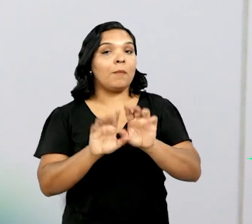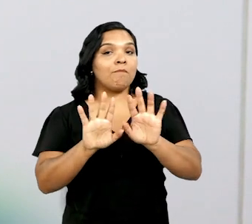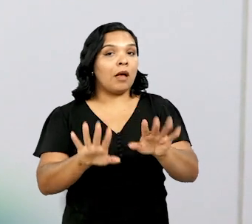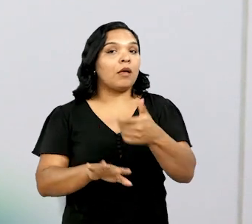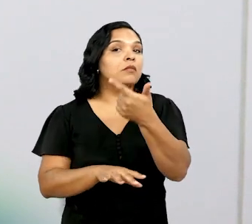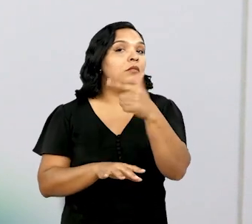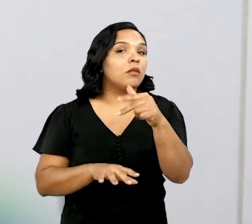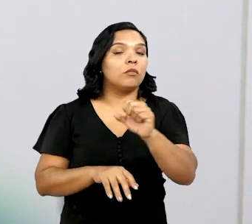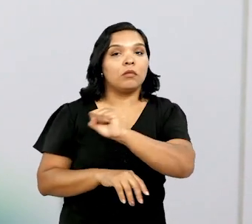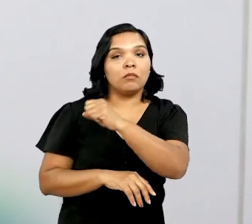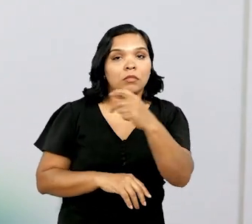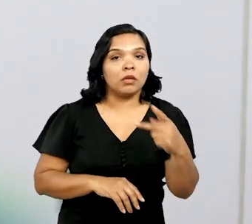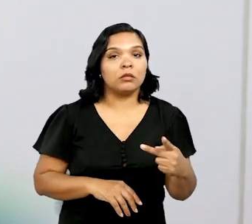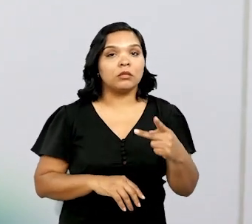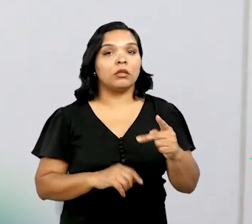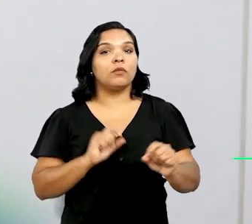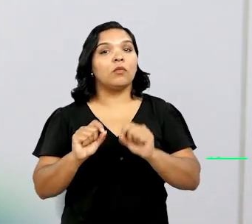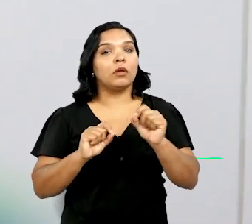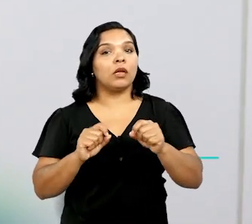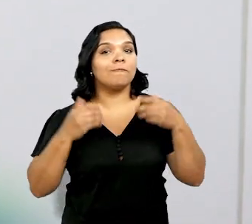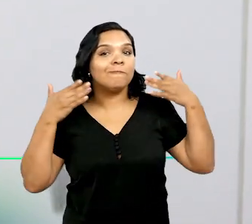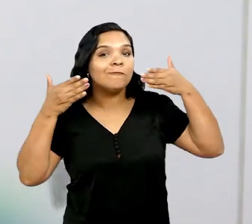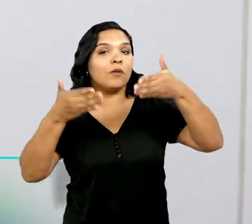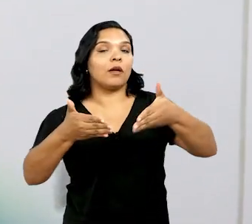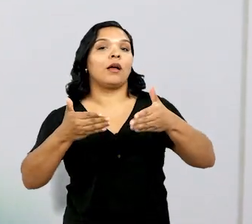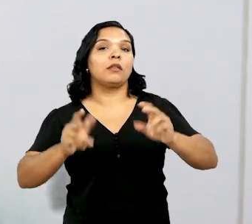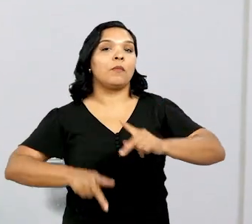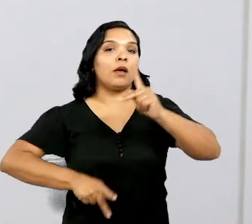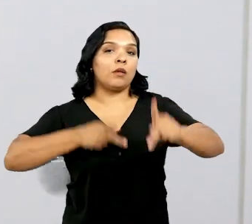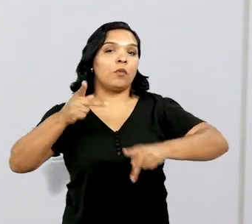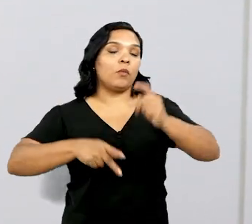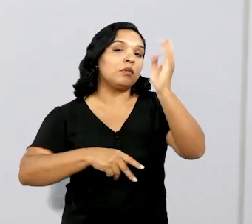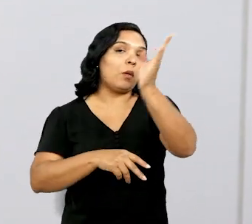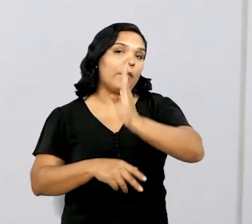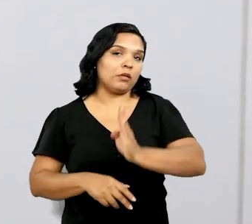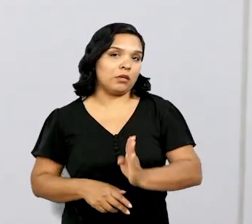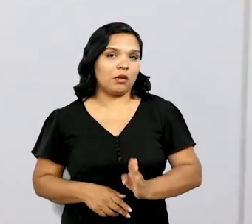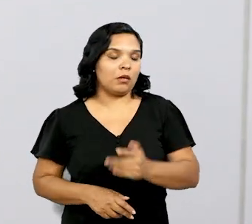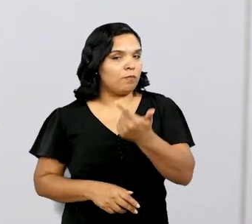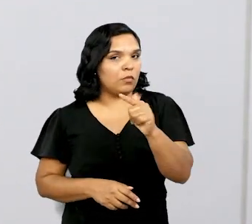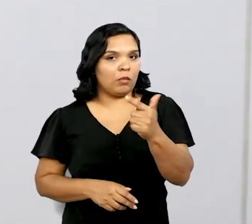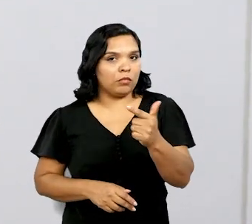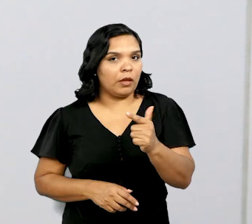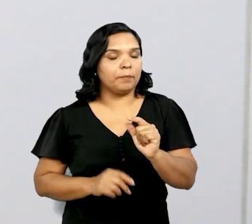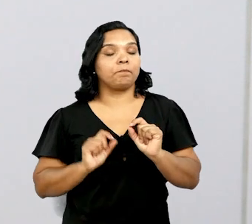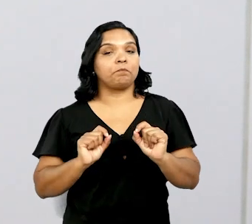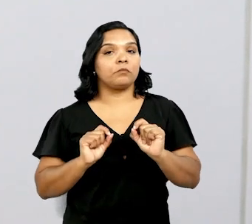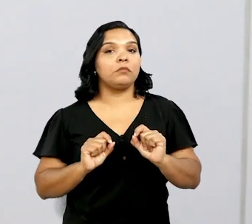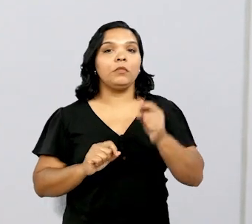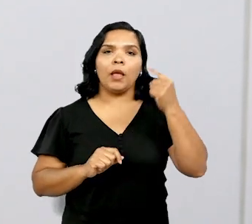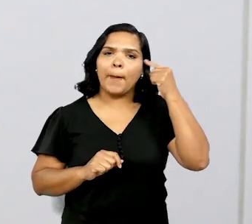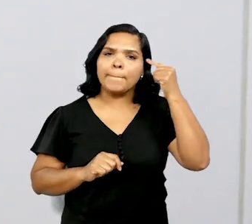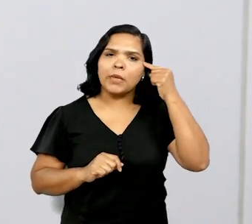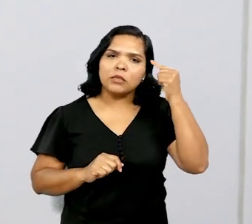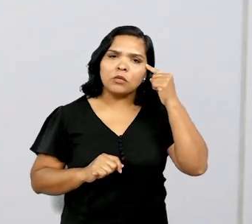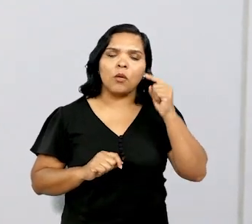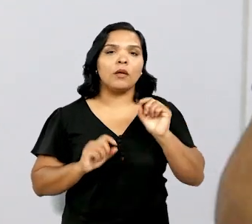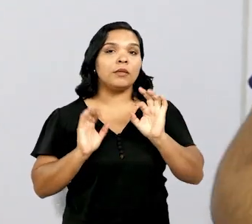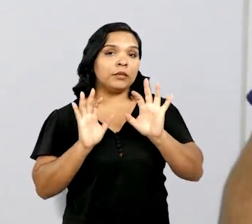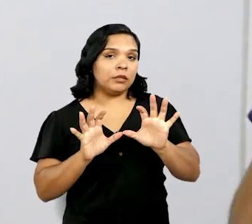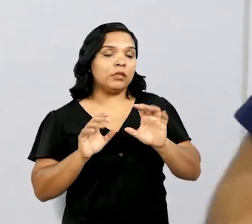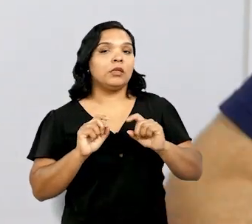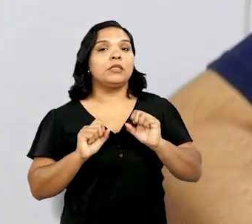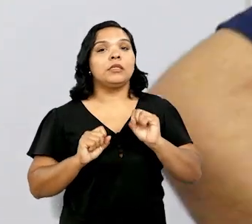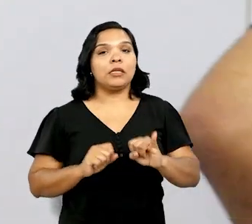mas não existe um aplicativo direcionado para a população brasileira. E aí ele pensou justamente